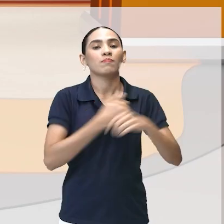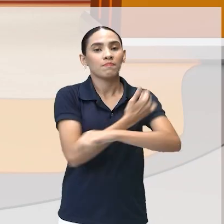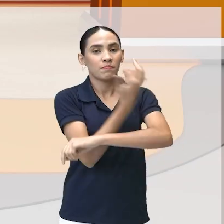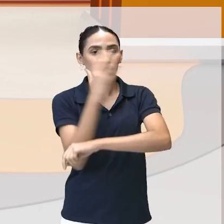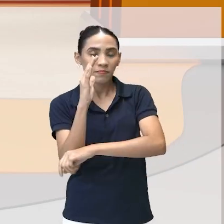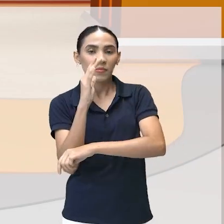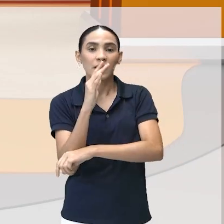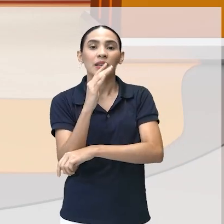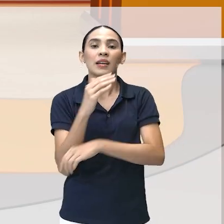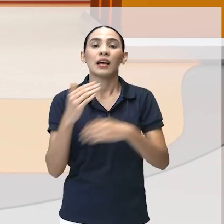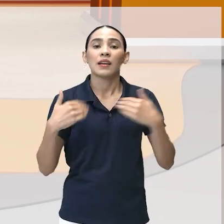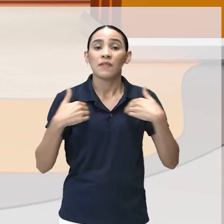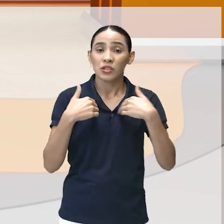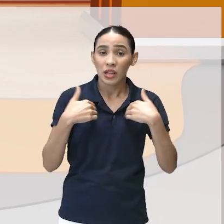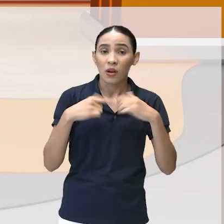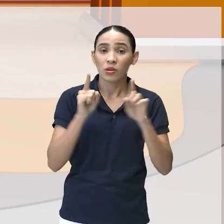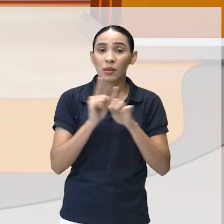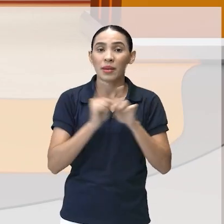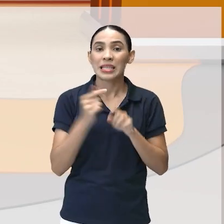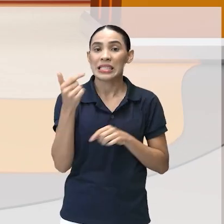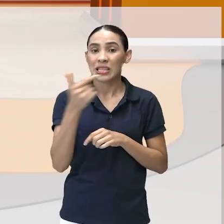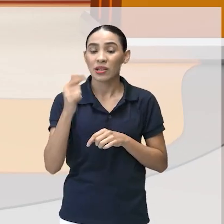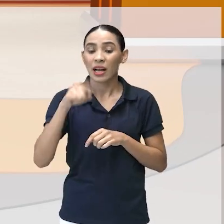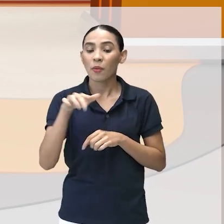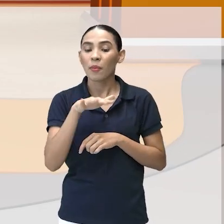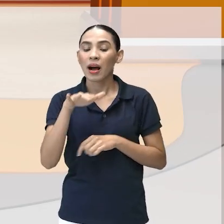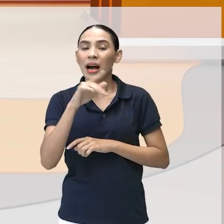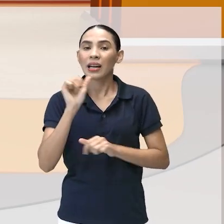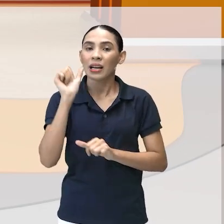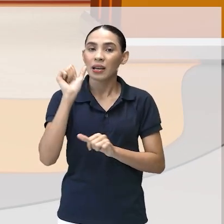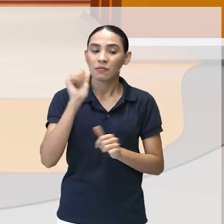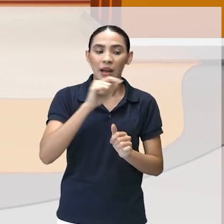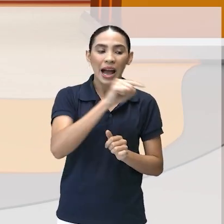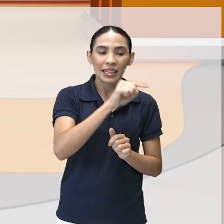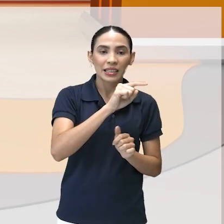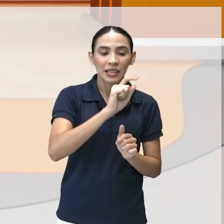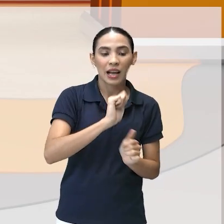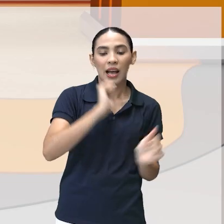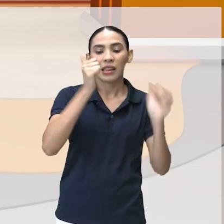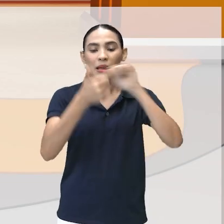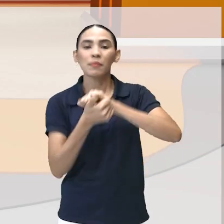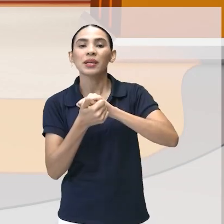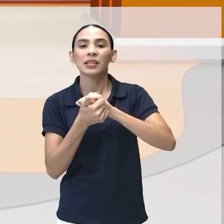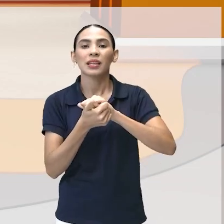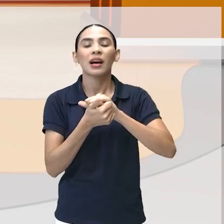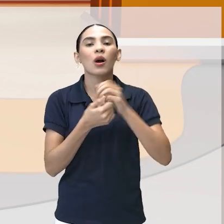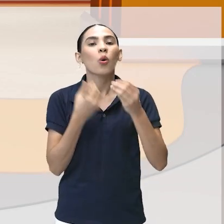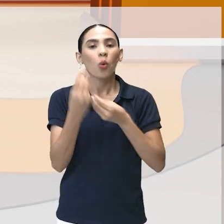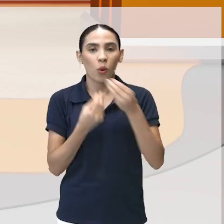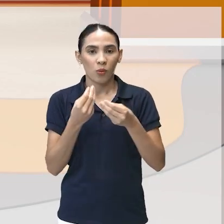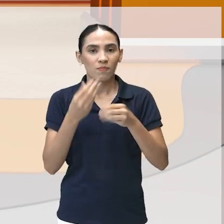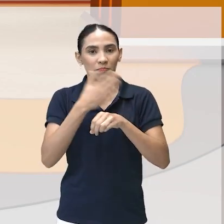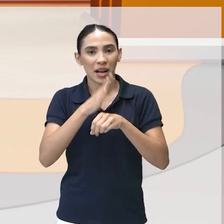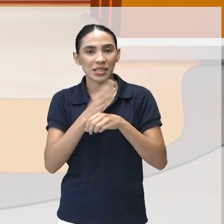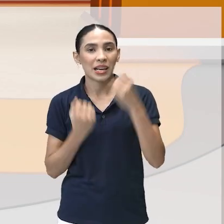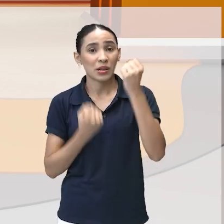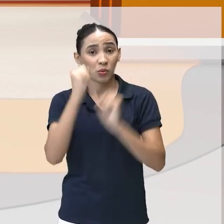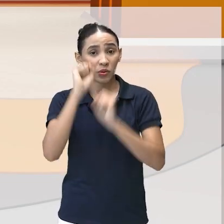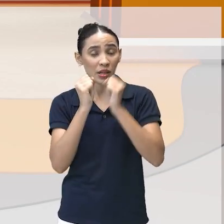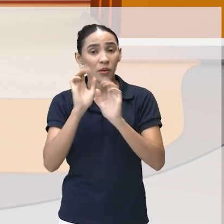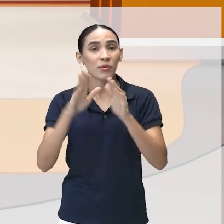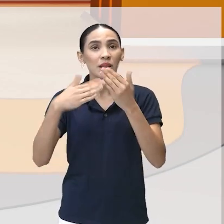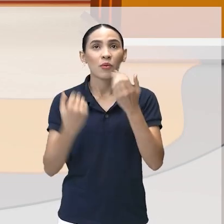vegetal. Quando eu falar de setor secundário, eu estou falando de um setor que transforma essa matéria-prima através da atividade industrial. Portanto,